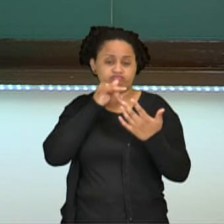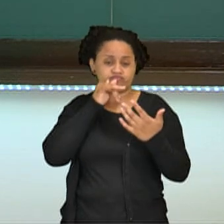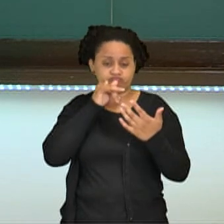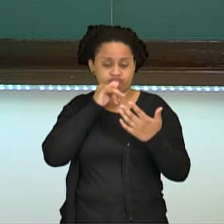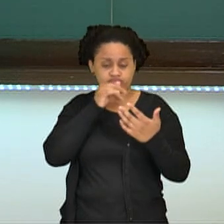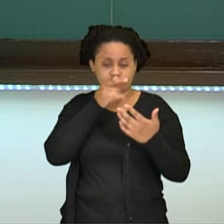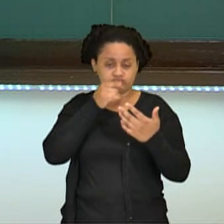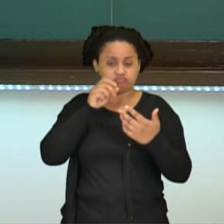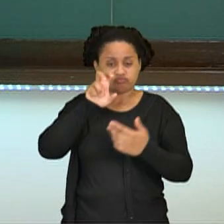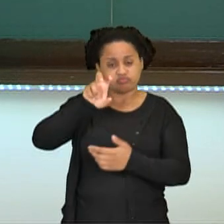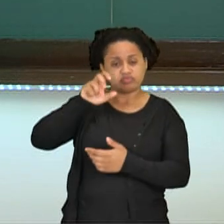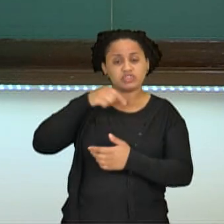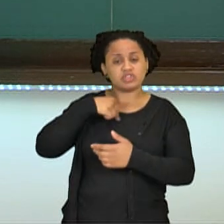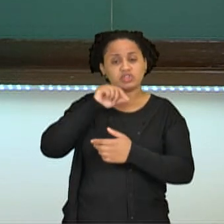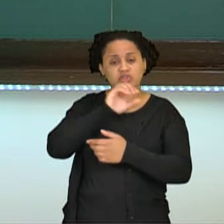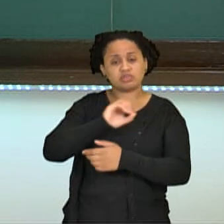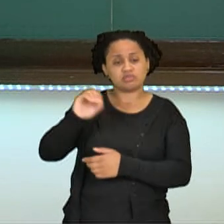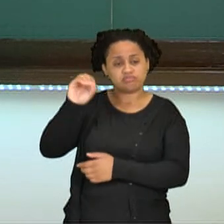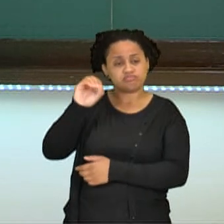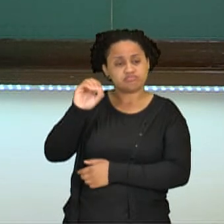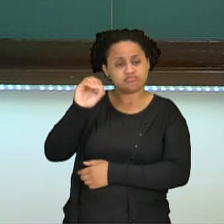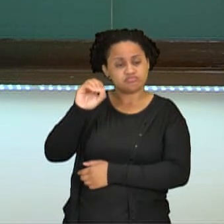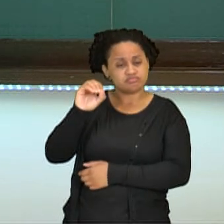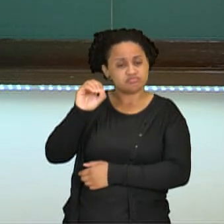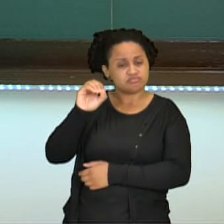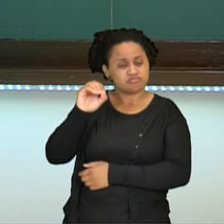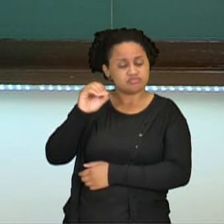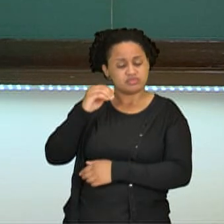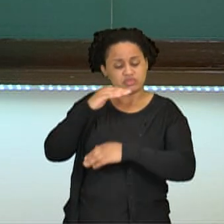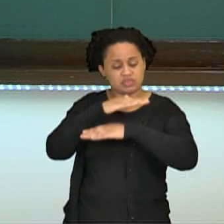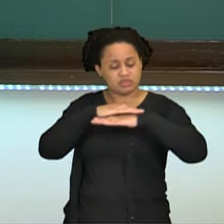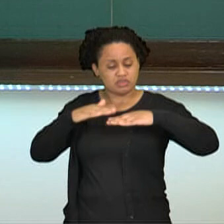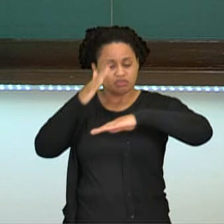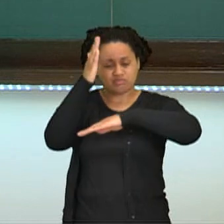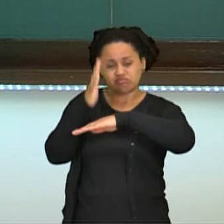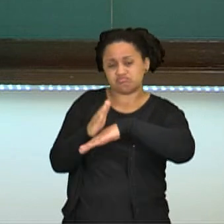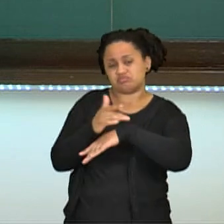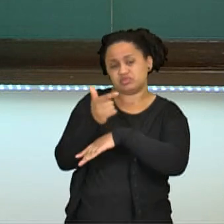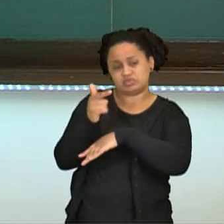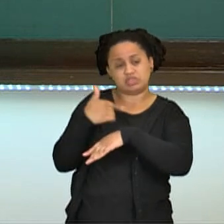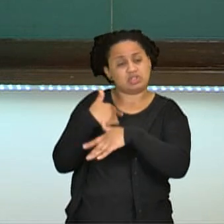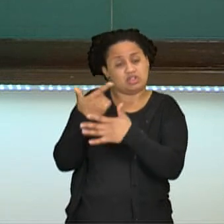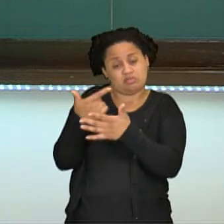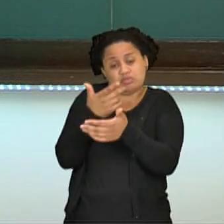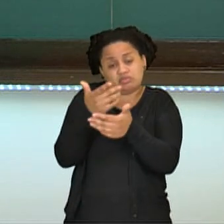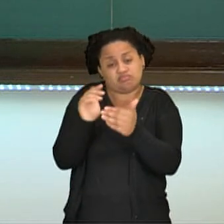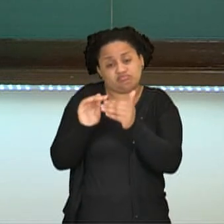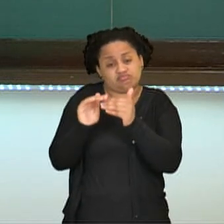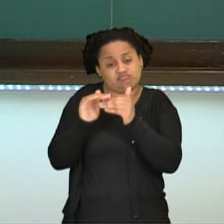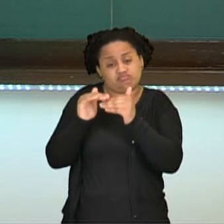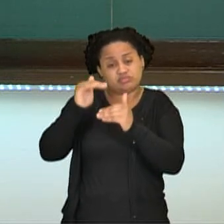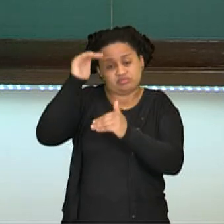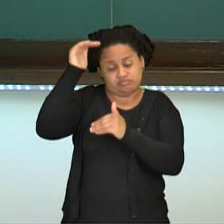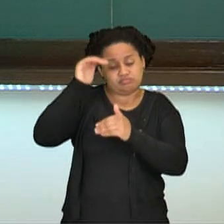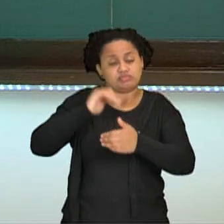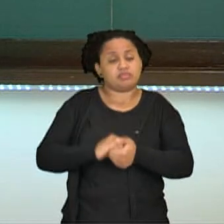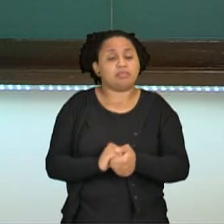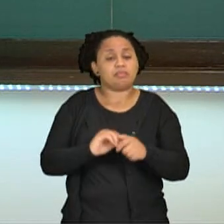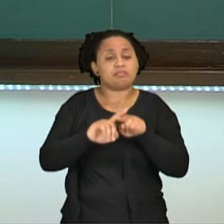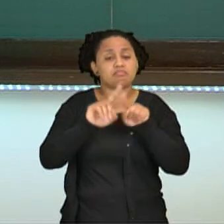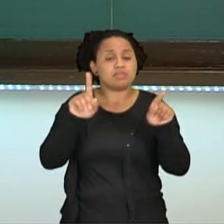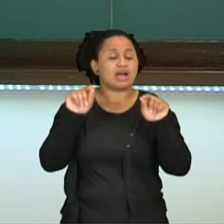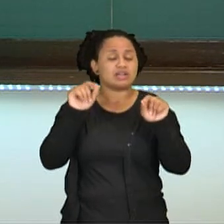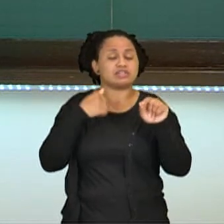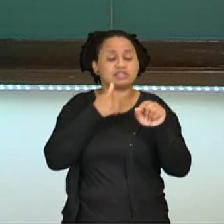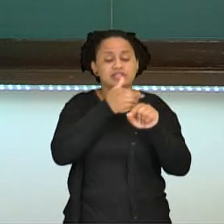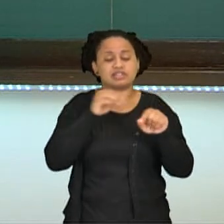graus Celsius. Não existe 25 graus Celsius na vertical ou na horizontal. Ela é uma grandeza escalar. Agora, estar a